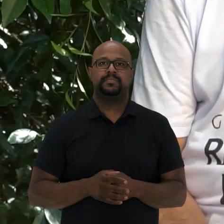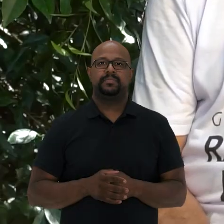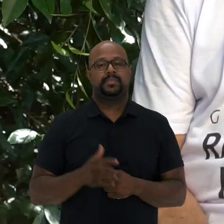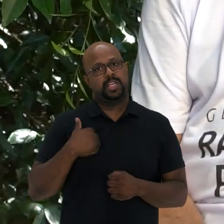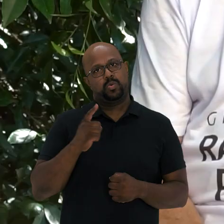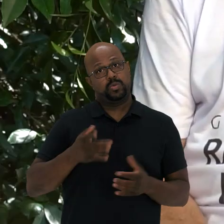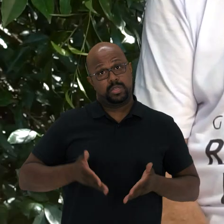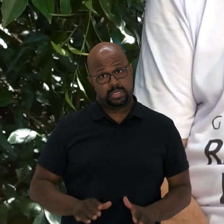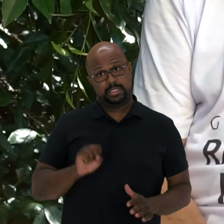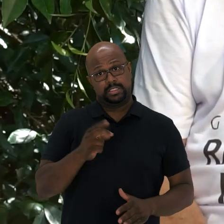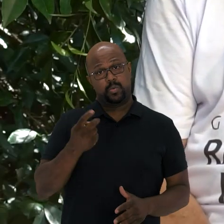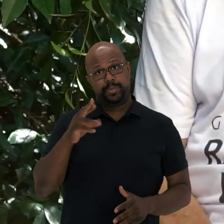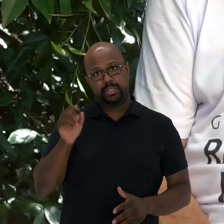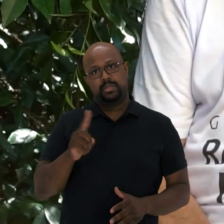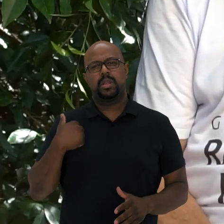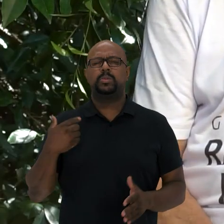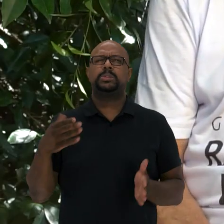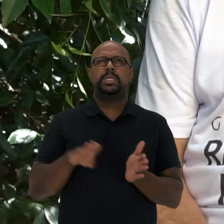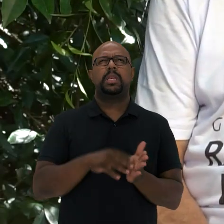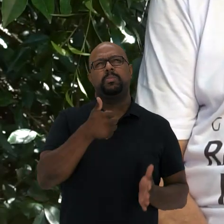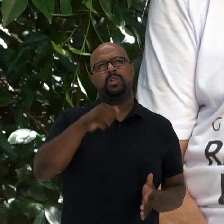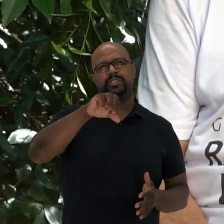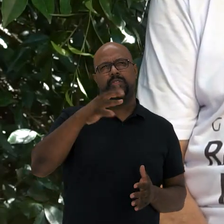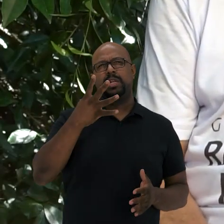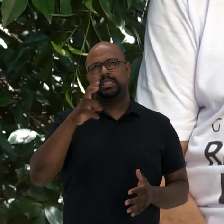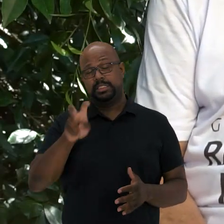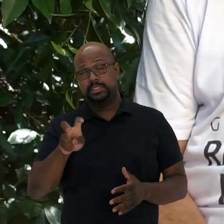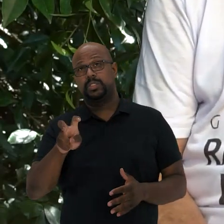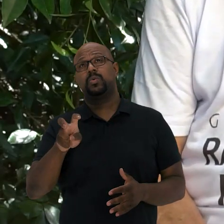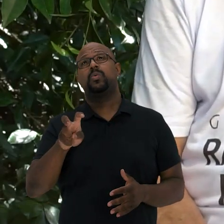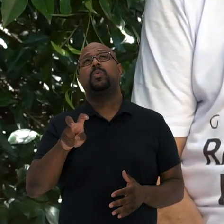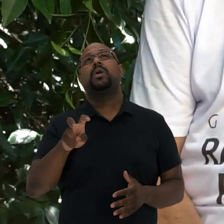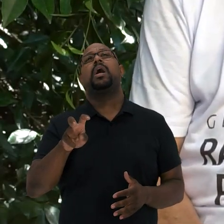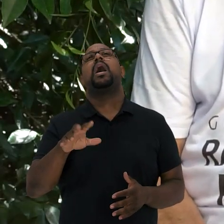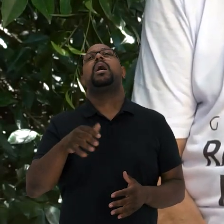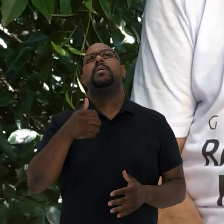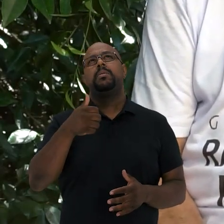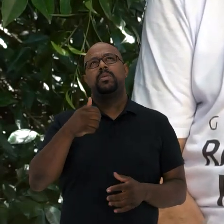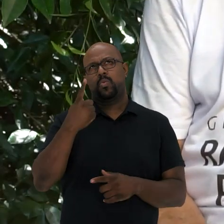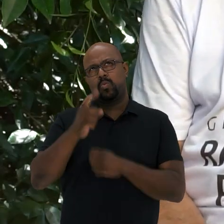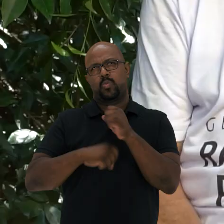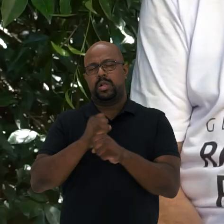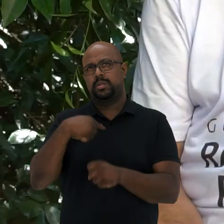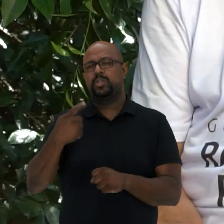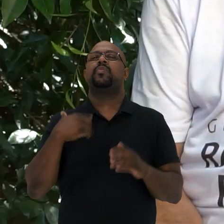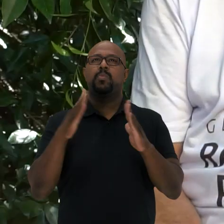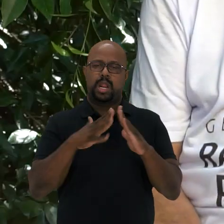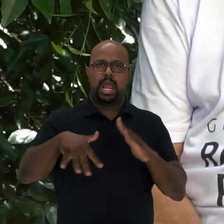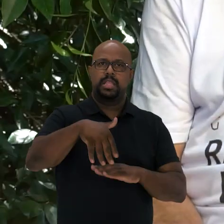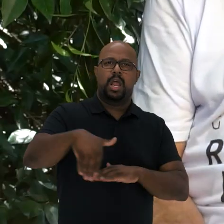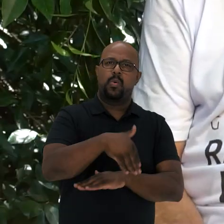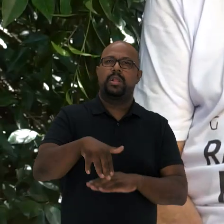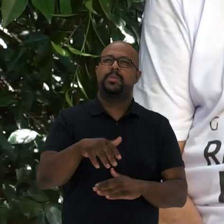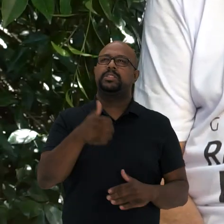Eu não sou natural de São Pedro do Sul. Eu cheguei em São Pedro do Sul em 1945 e em 1946 eu fui morar nessa rua